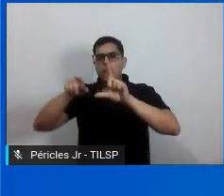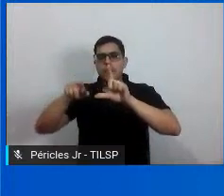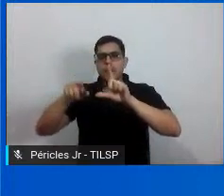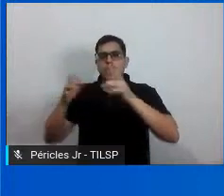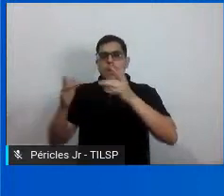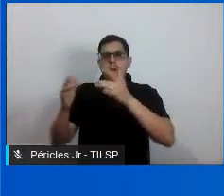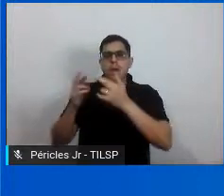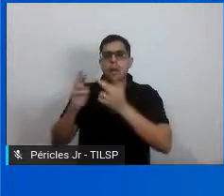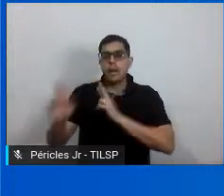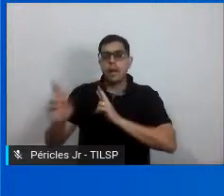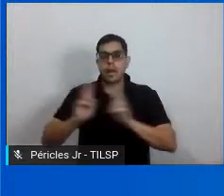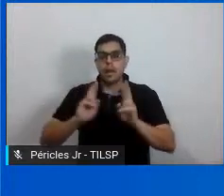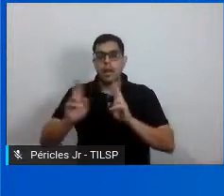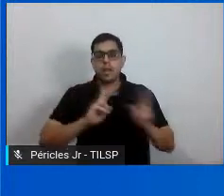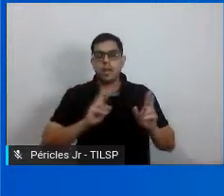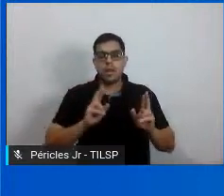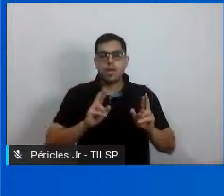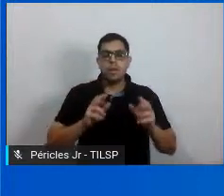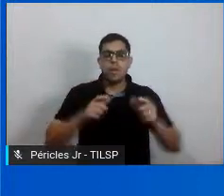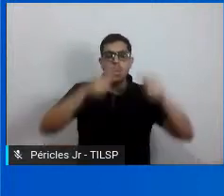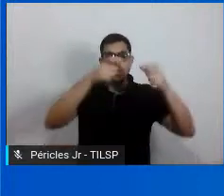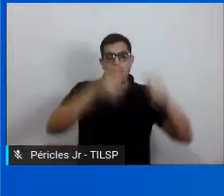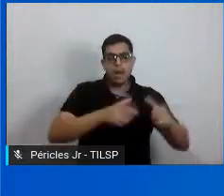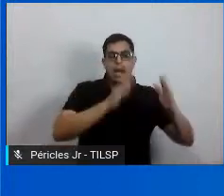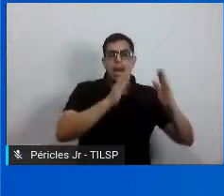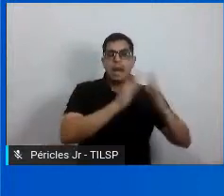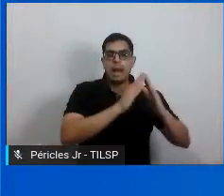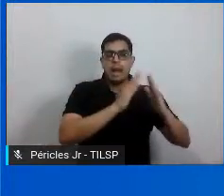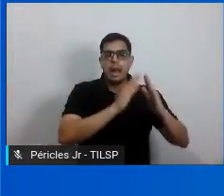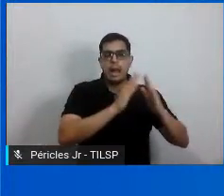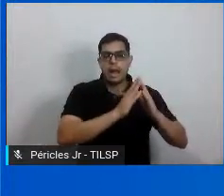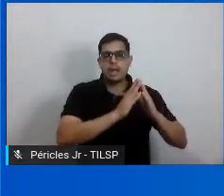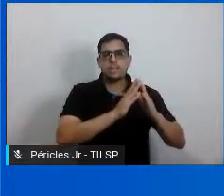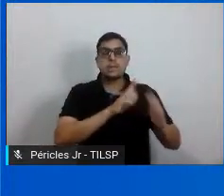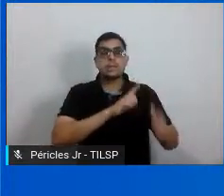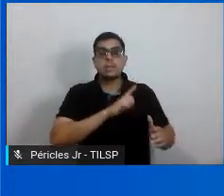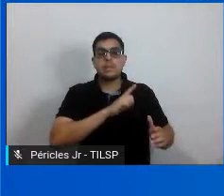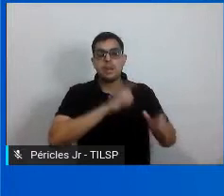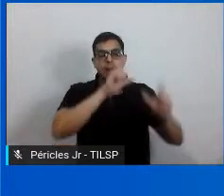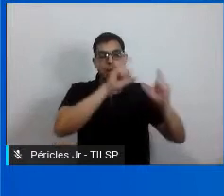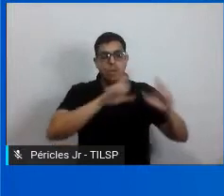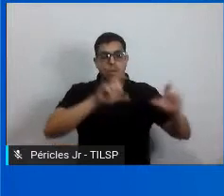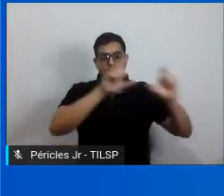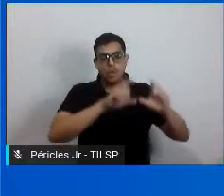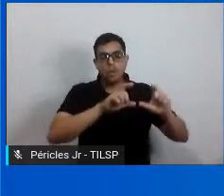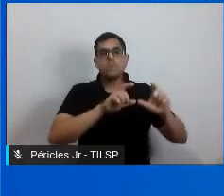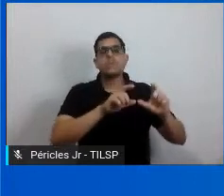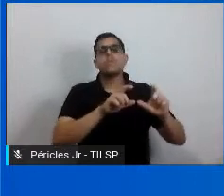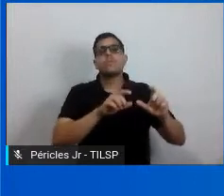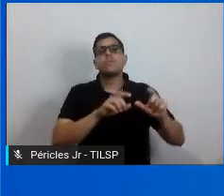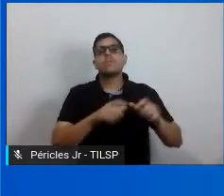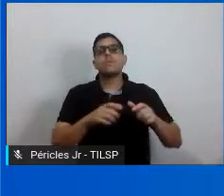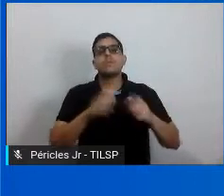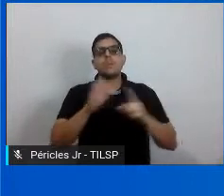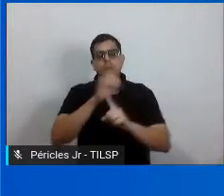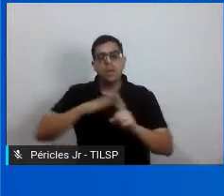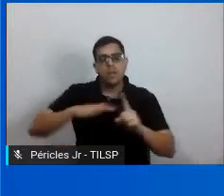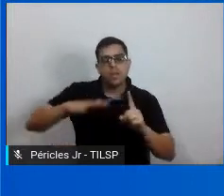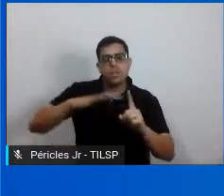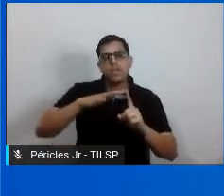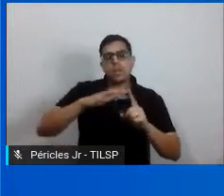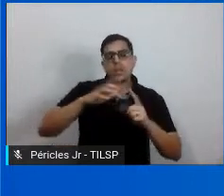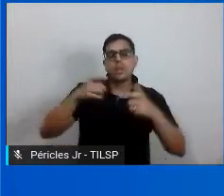com computador e classes sociais né que é a classe e é dividido pelo